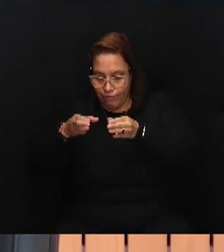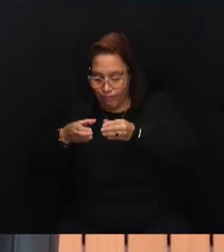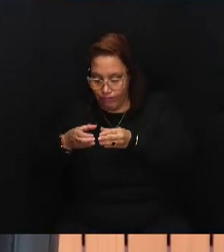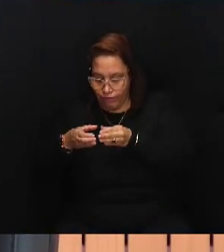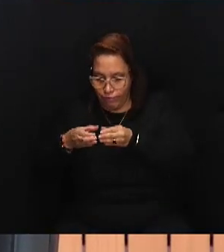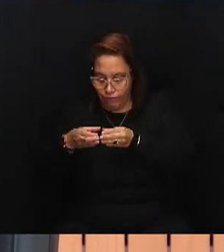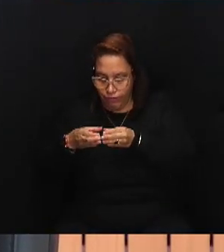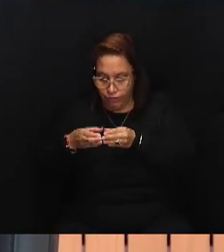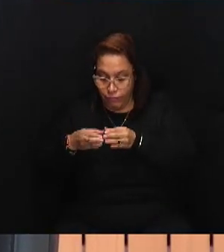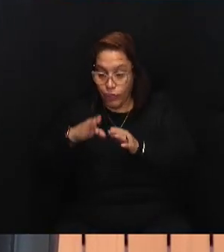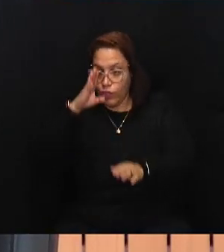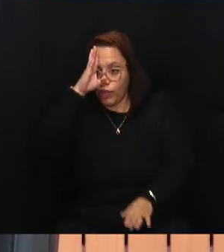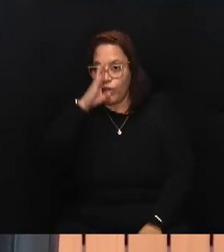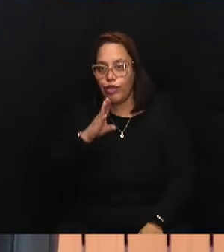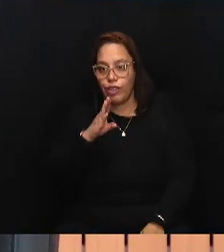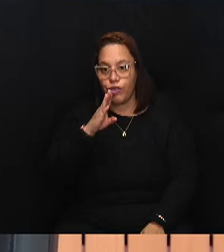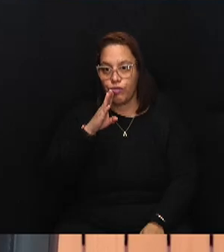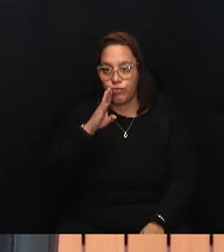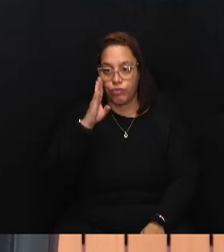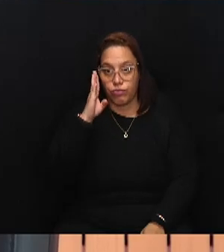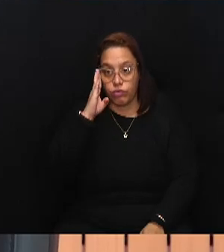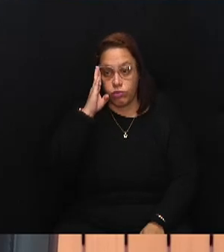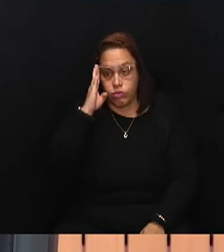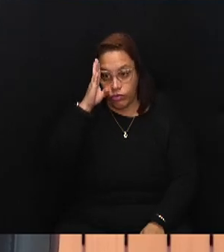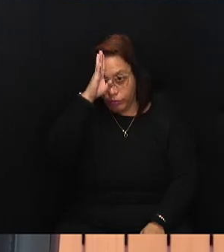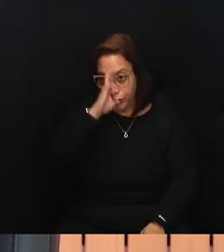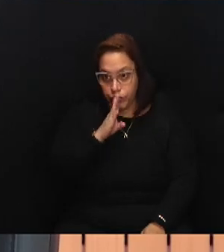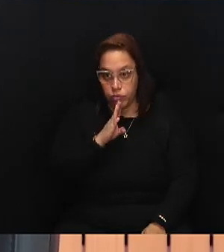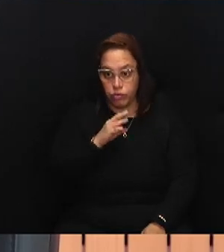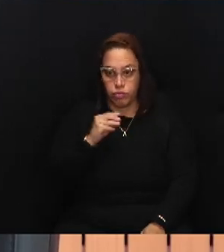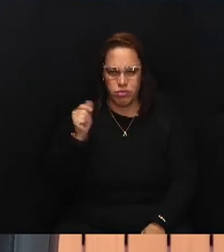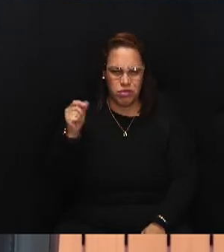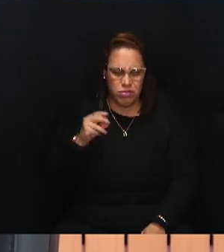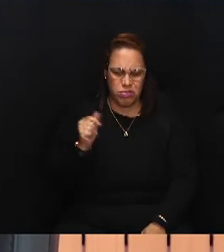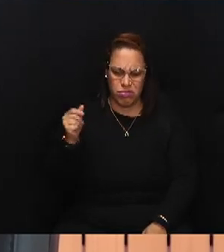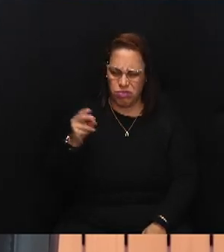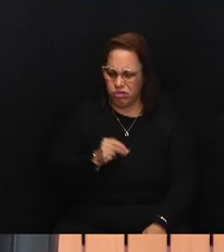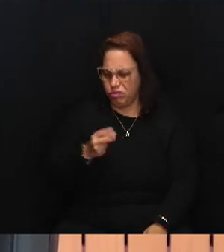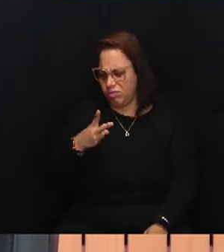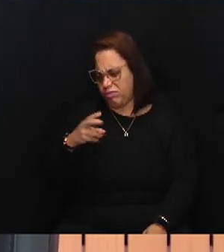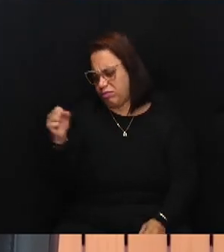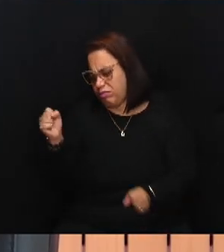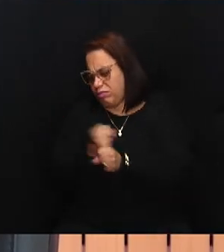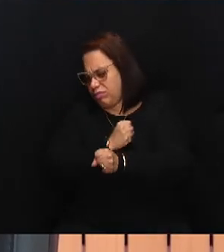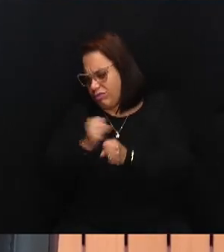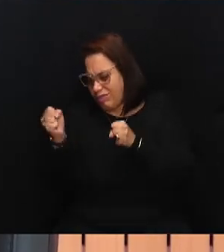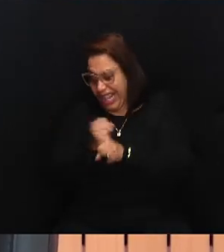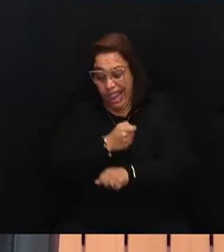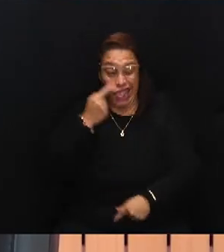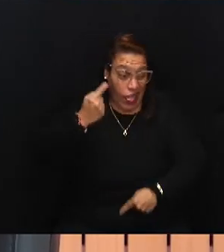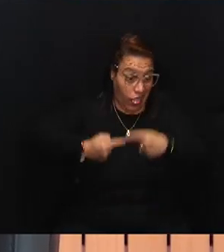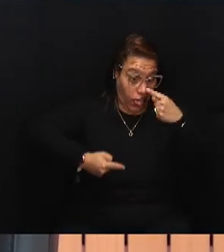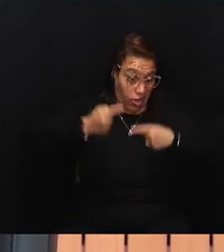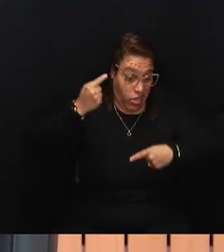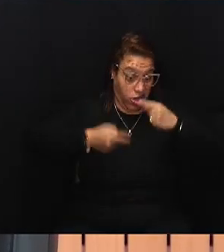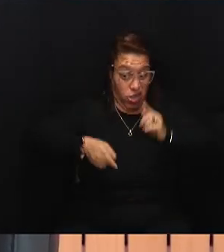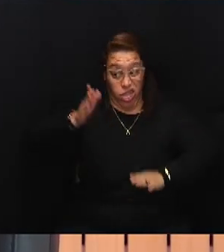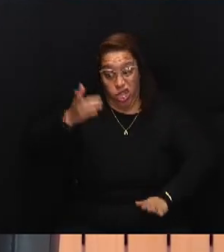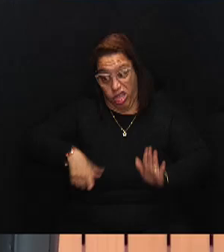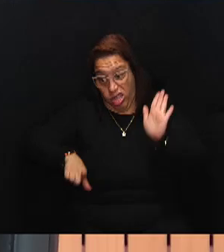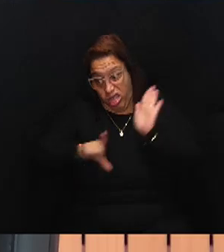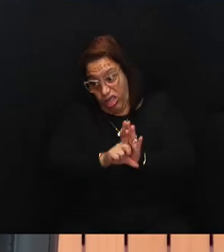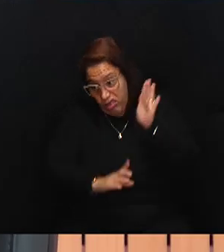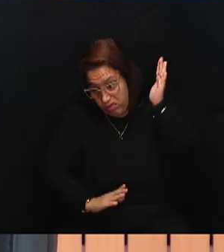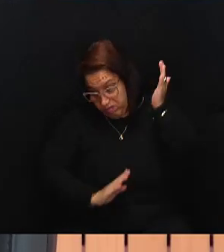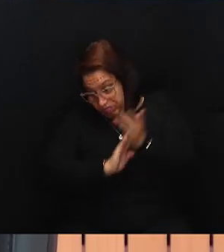questão da gratuidade. Essa questão da gratuidade, há mais de 20 anos, tem sido debatido nessa Câmara, já teve até lei